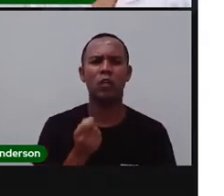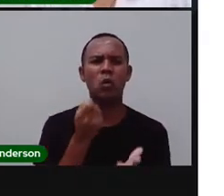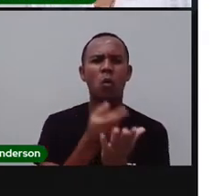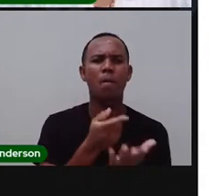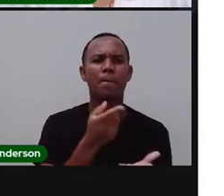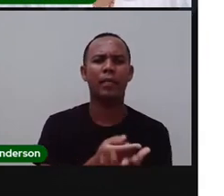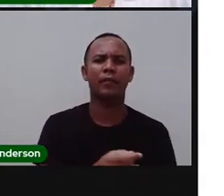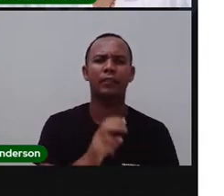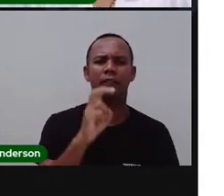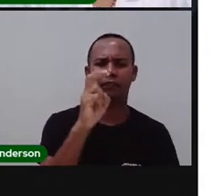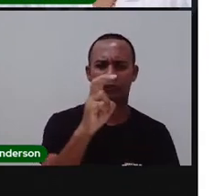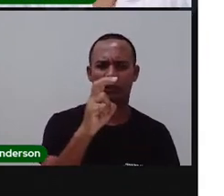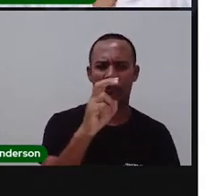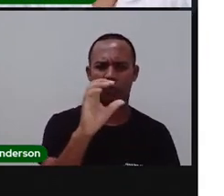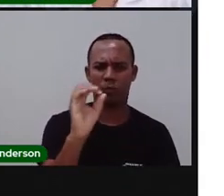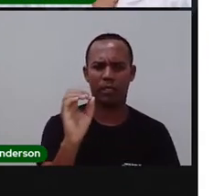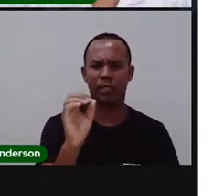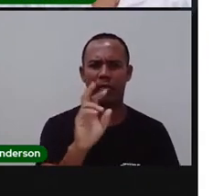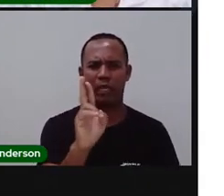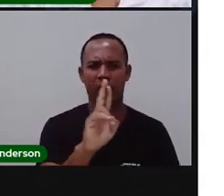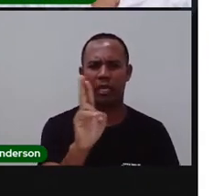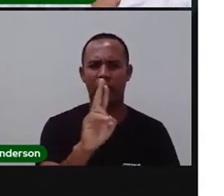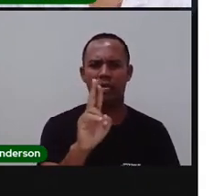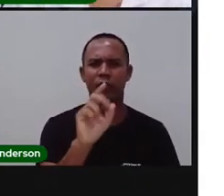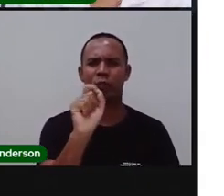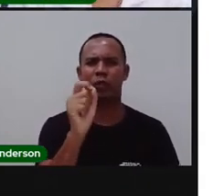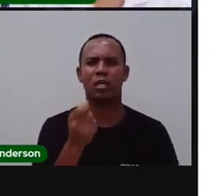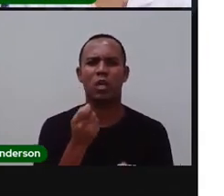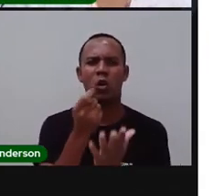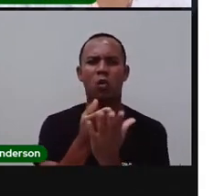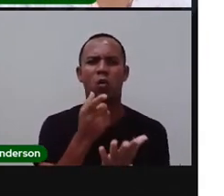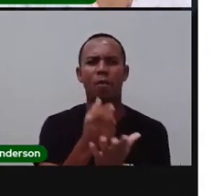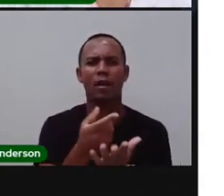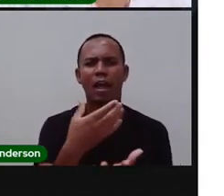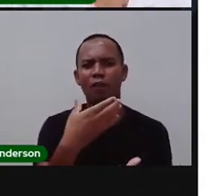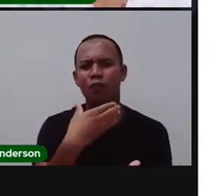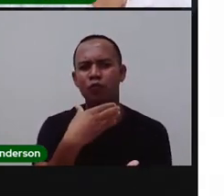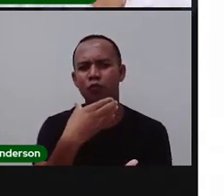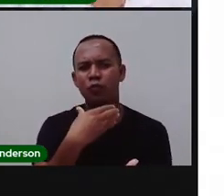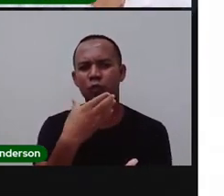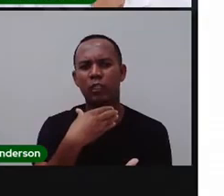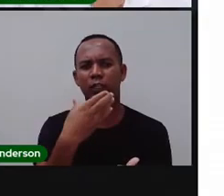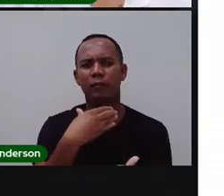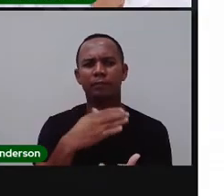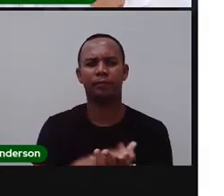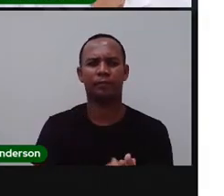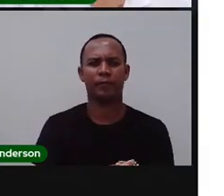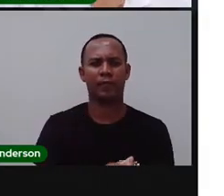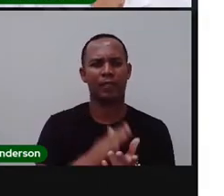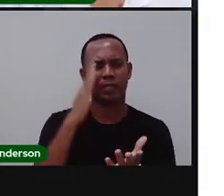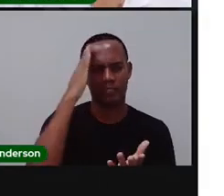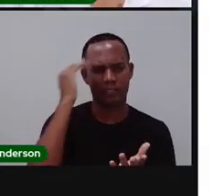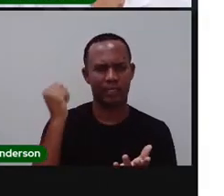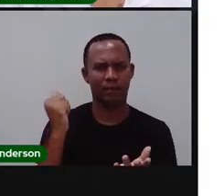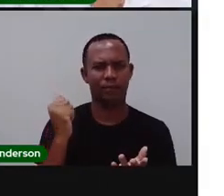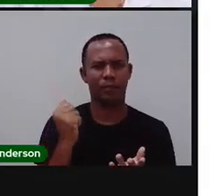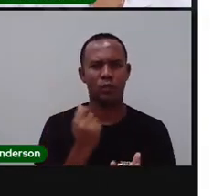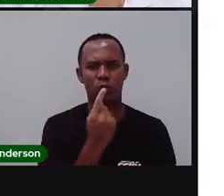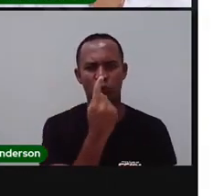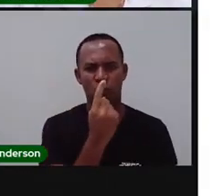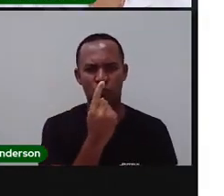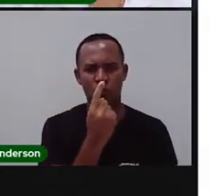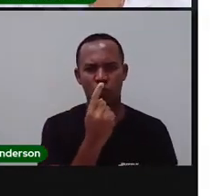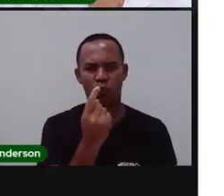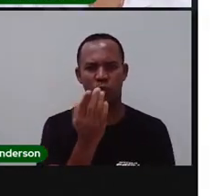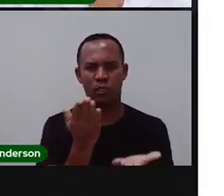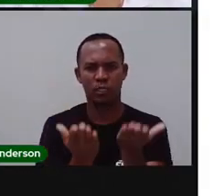caramba, para comprar de frutas, né? E aí, letra A. Sabendo que quilograma, a Projeto